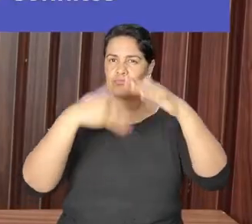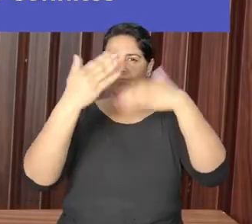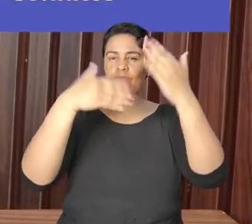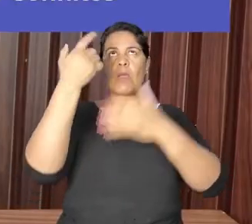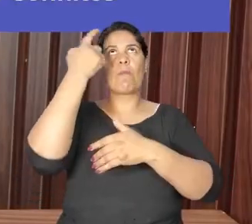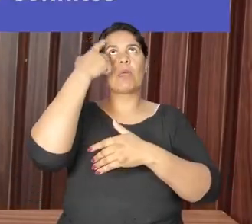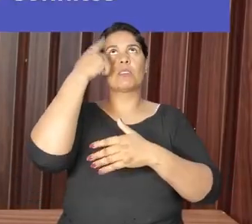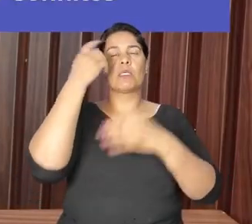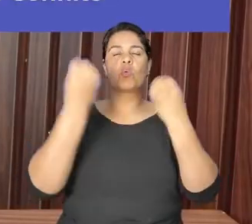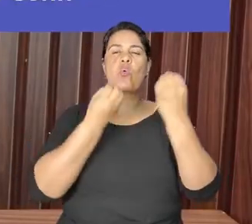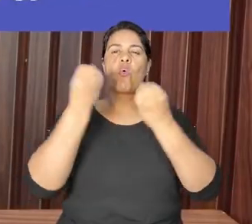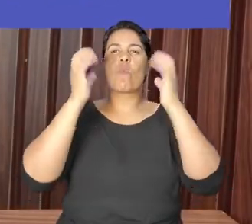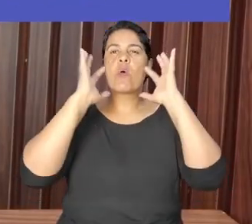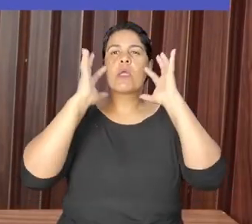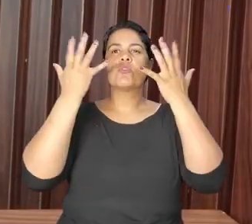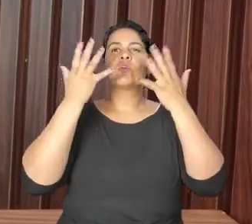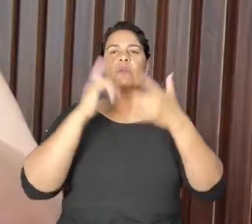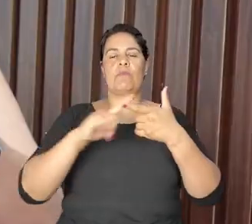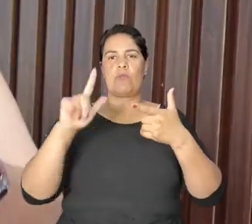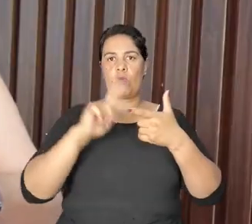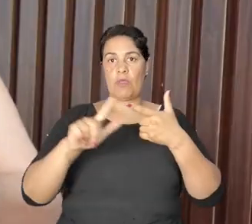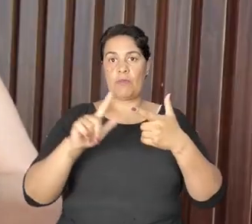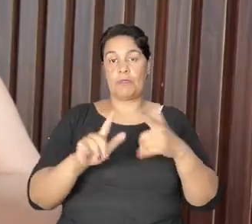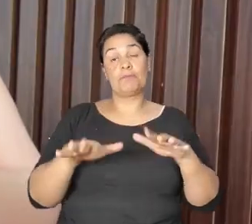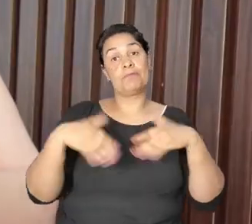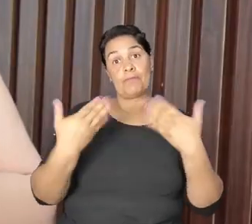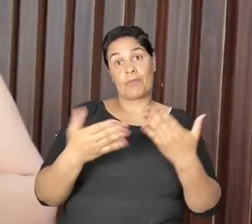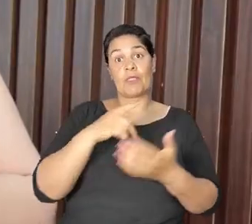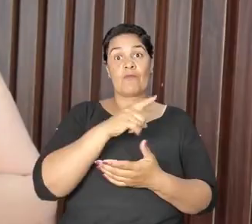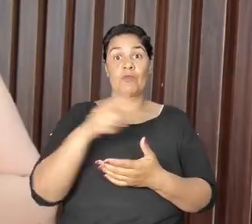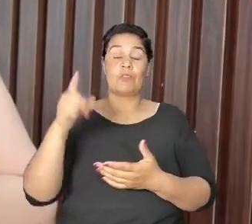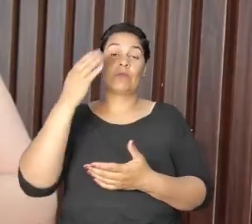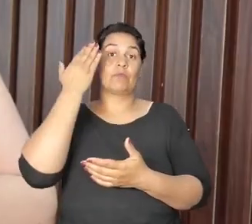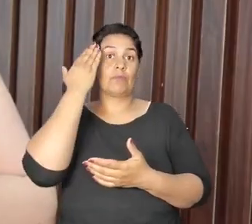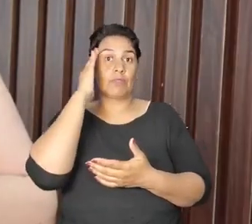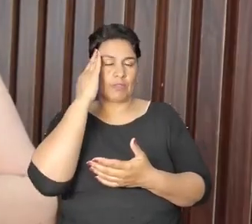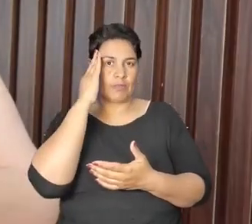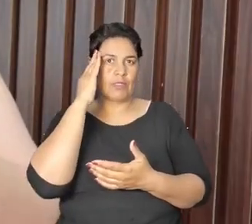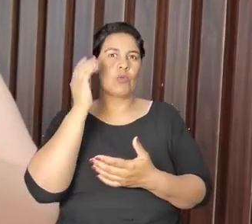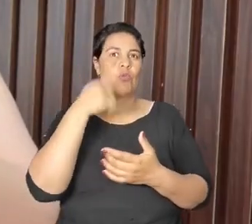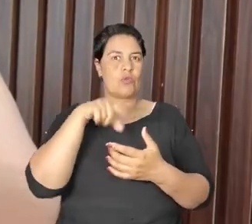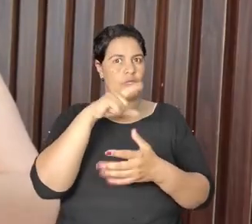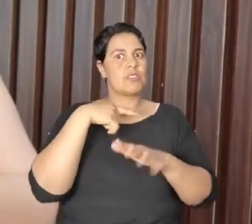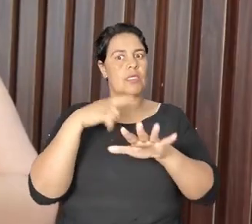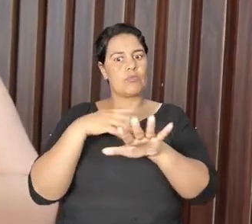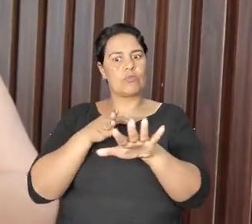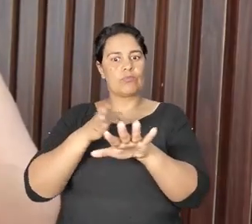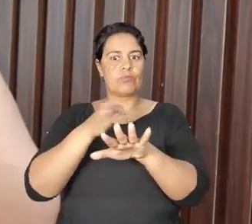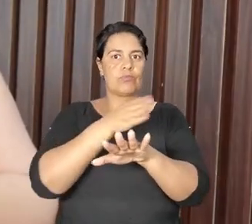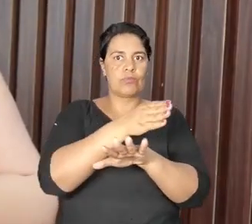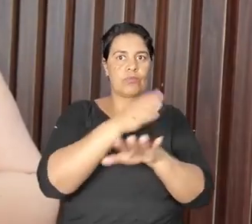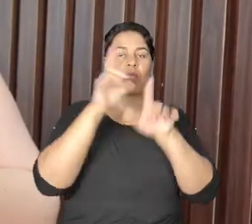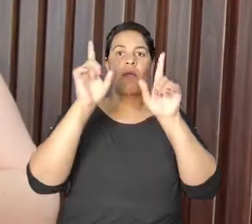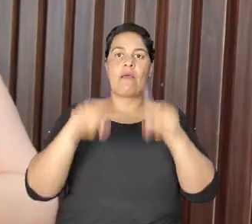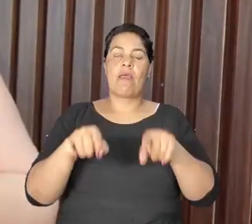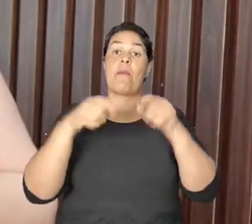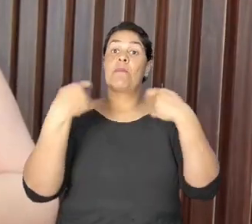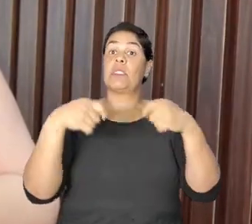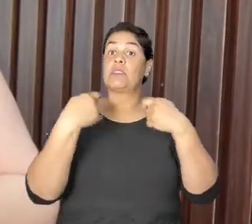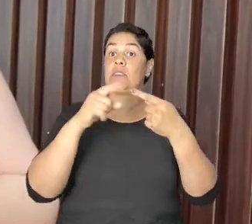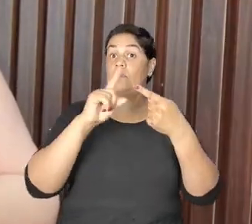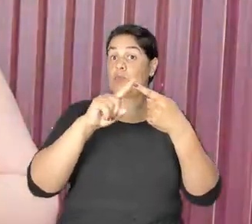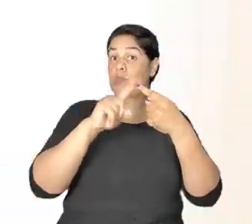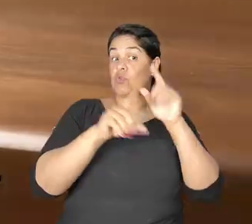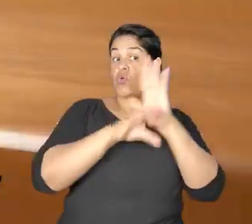as formas de resolução de conflitos. Pelos títulos, já deu para vocês perceberem que temos um eixo que integra essas